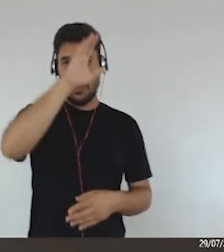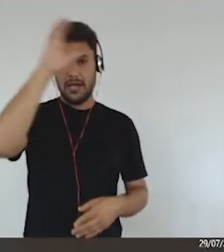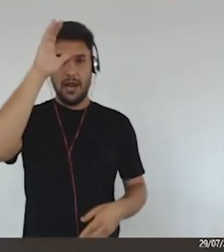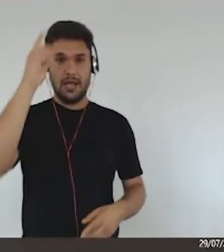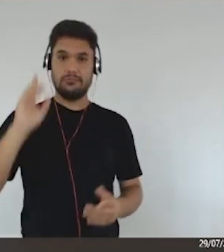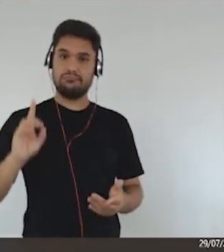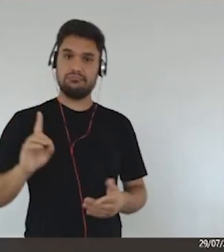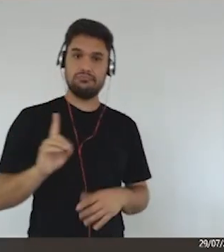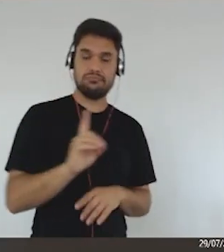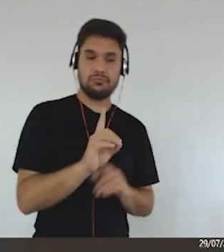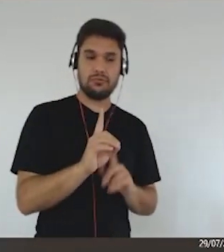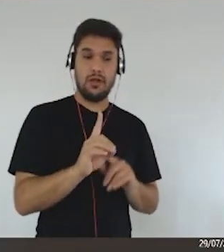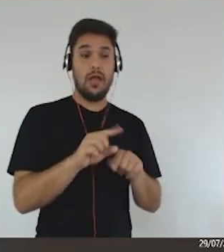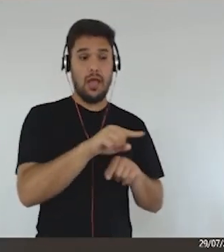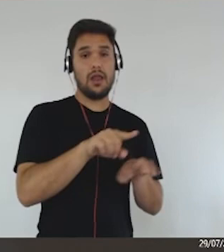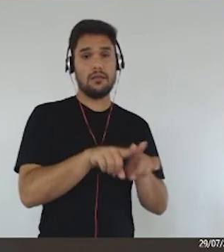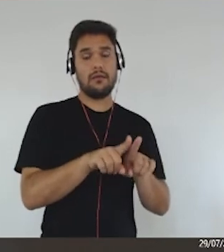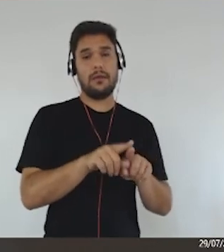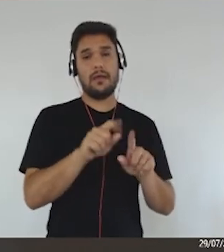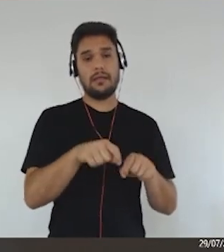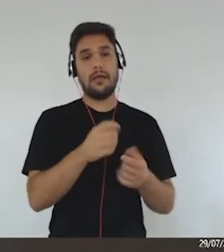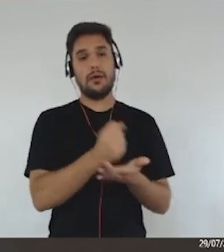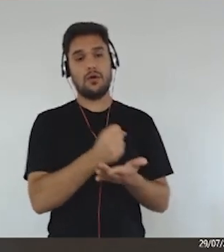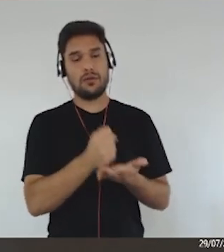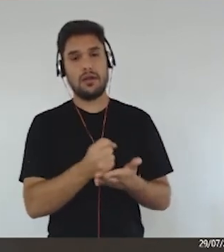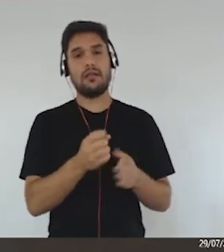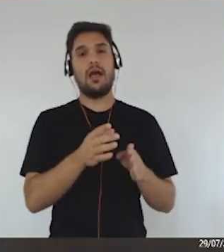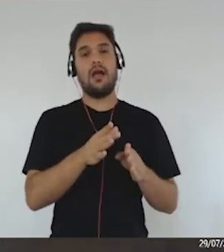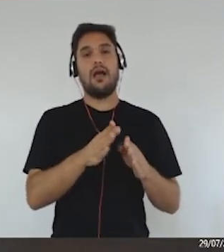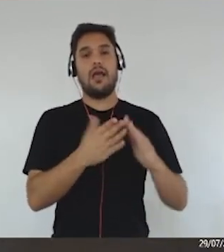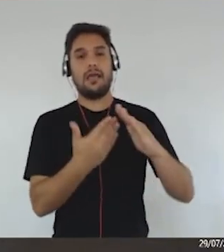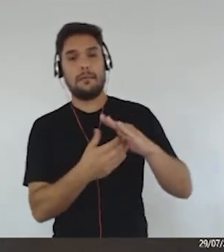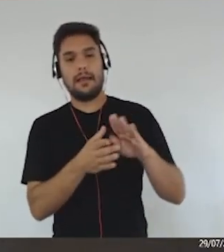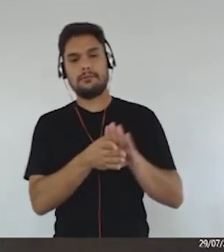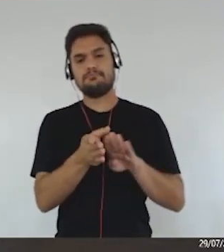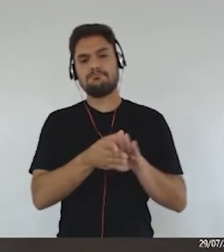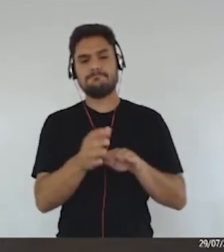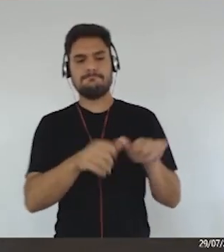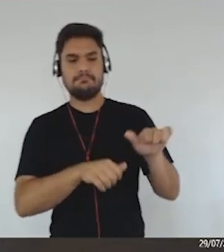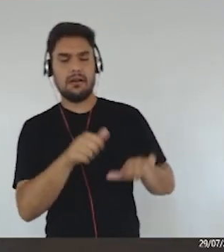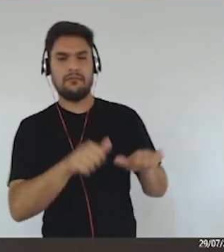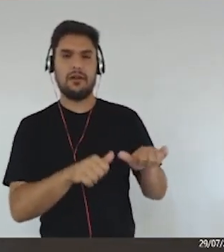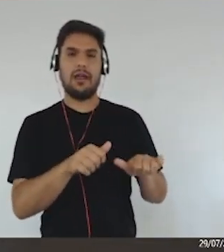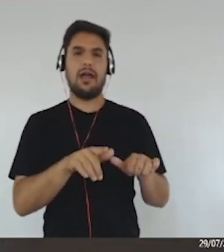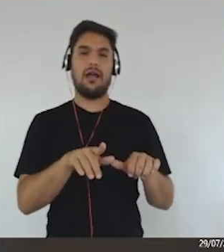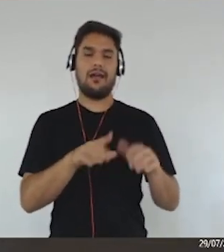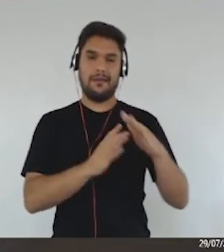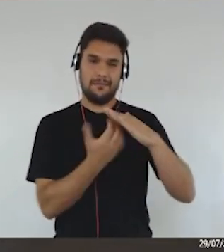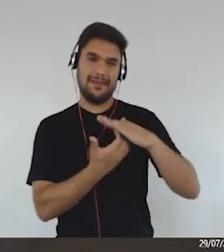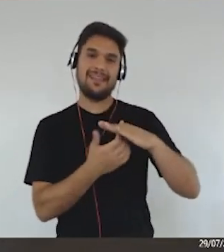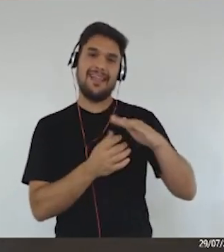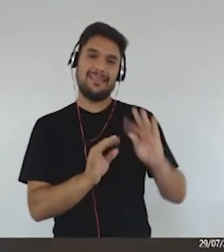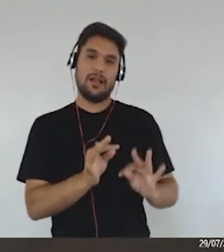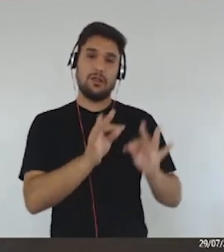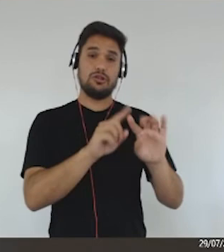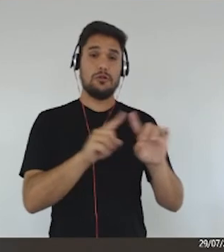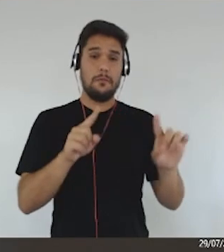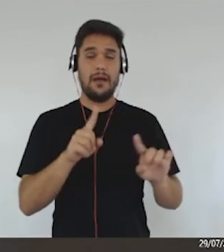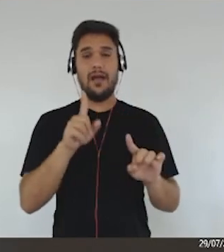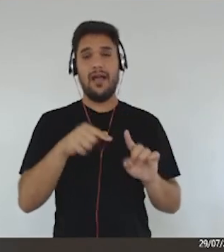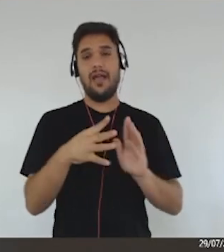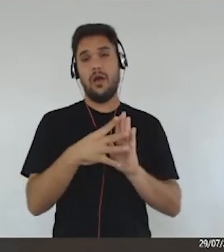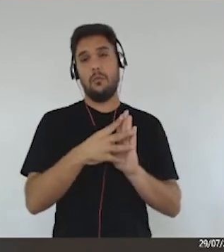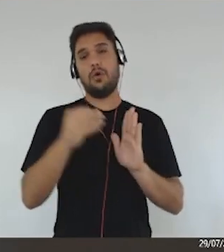eventualmente esses escritórios também podem contratar firmas de auditoria, Big Four, maiores, menores, empresas de tecnologia, mas porque consagrou-se um